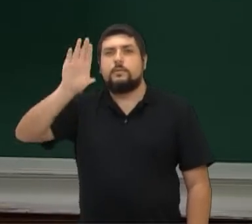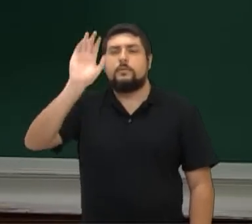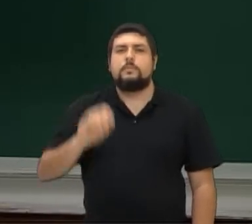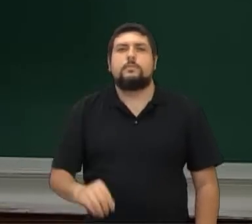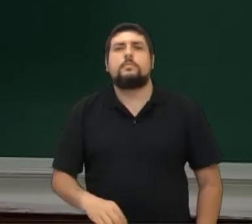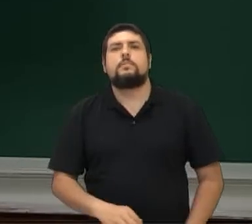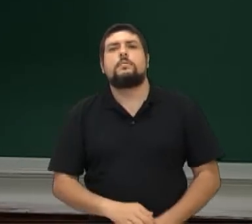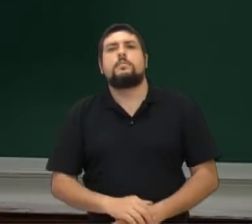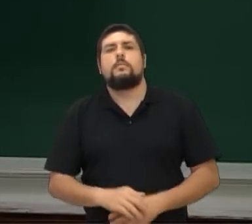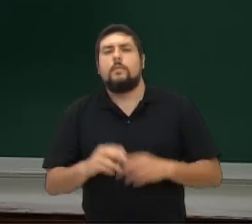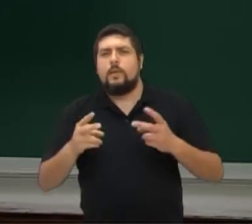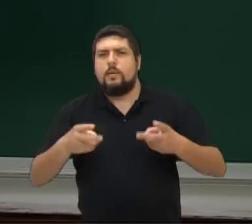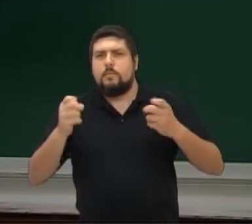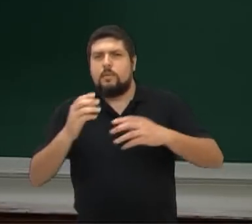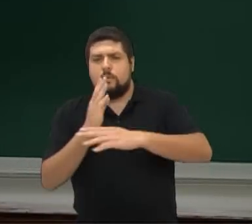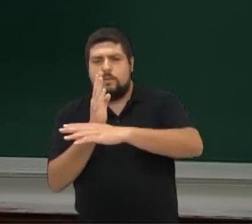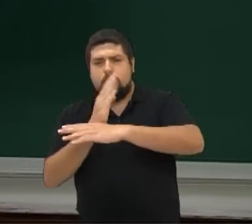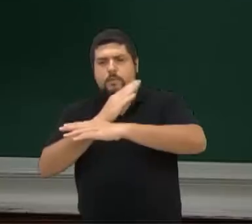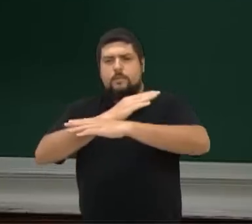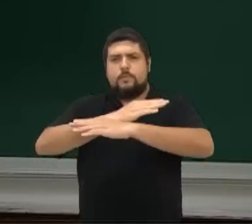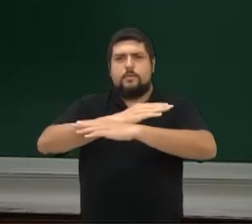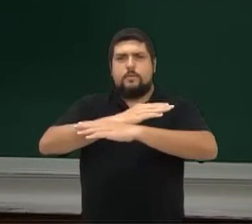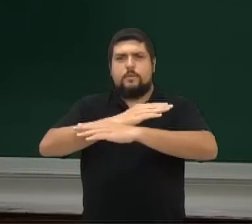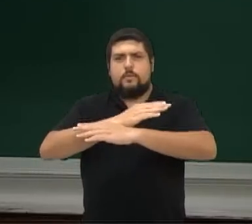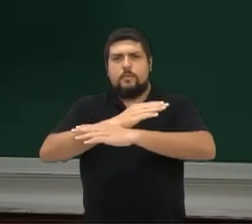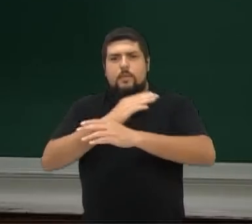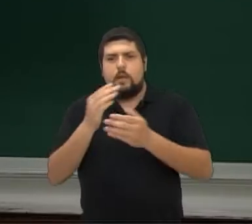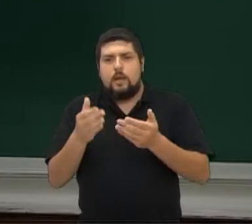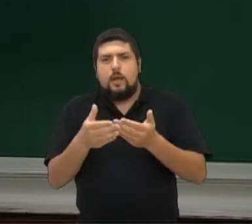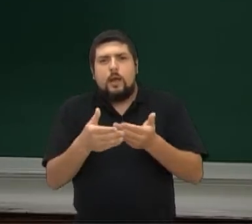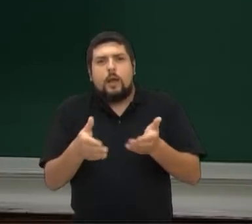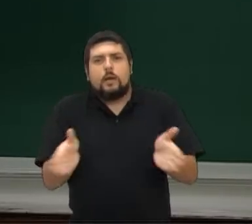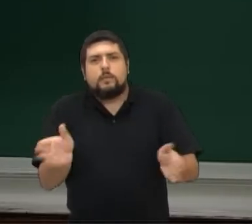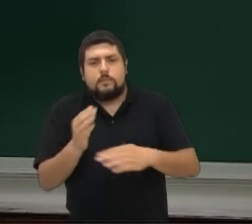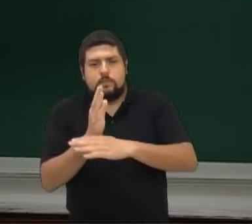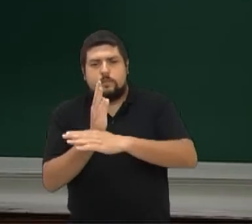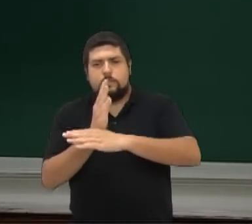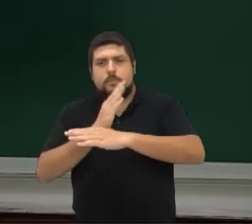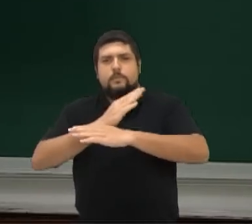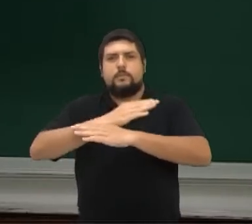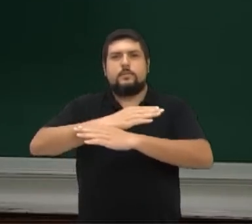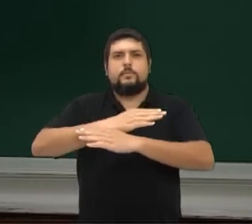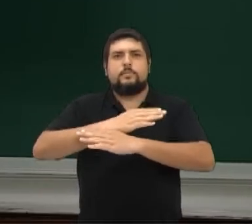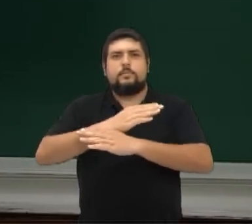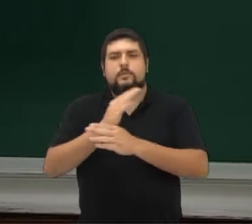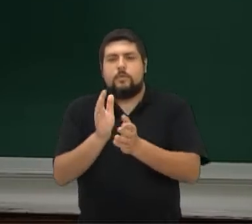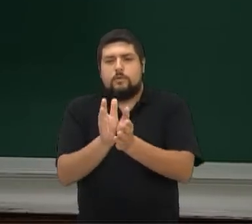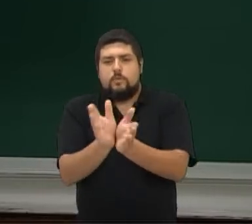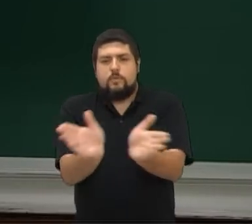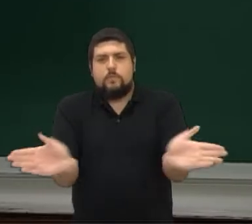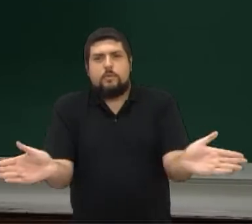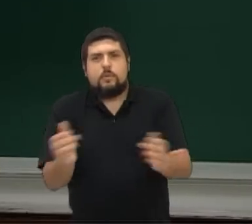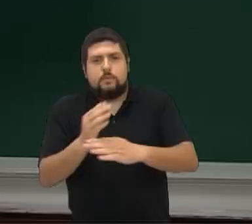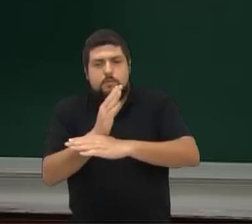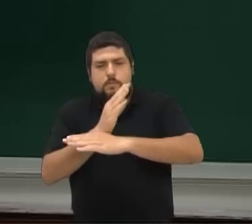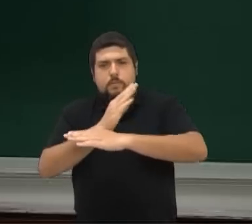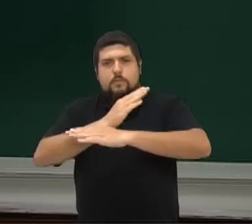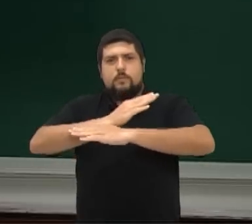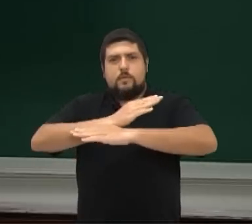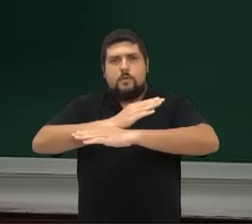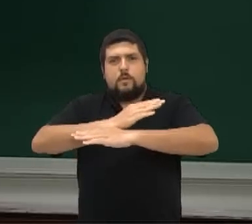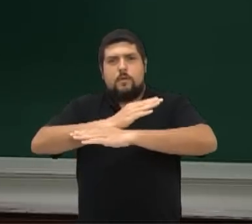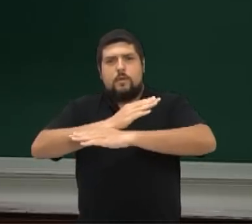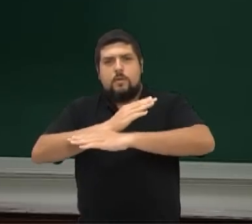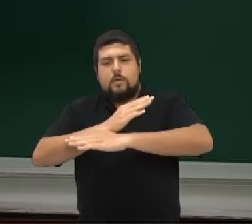ângulo AOB, olha a abertura dele. A abertura dele é maior que um ângulo de 90 graus. Olha onde está o